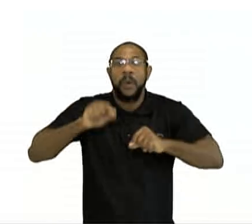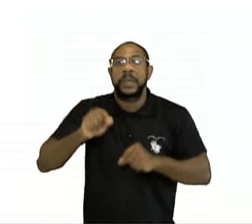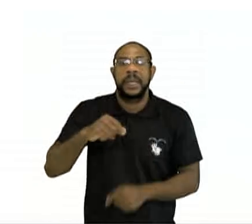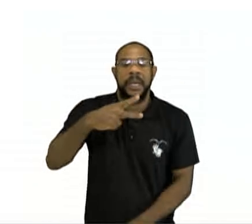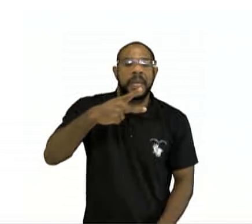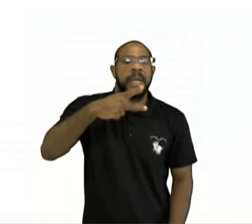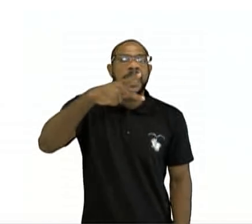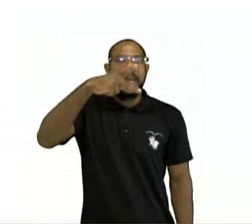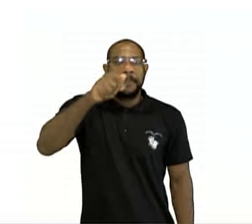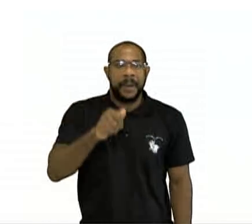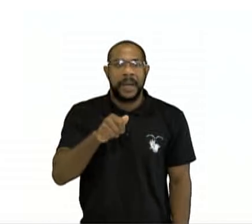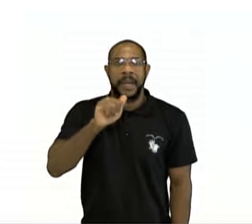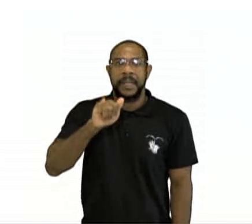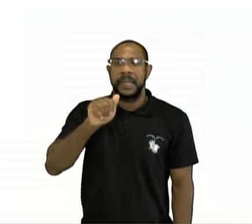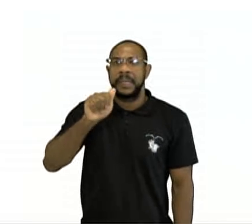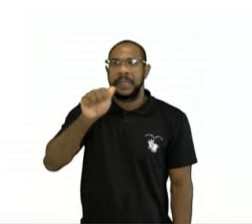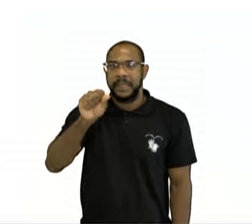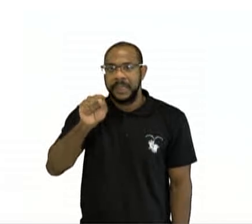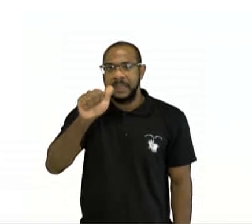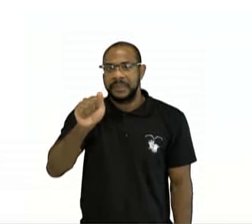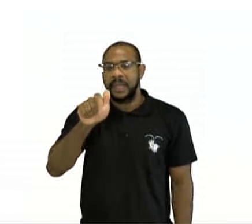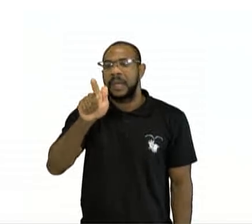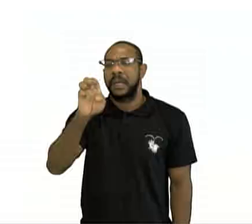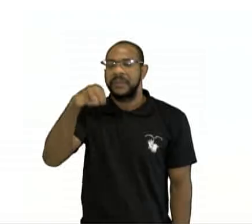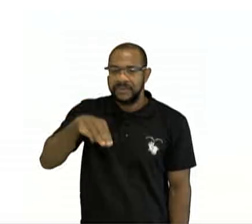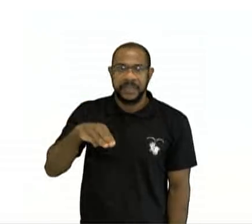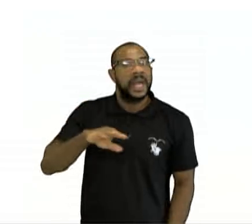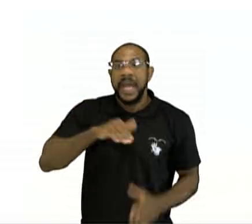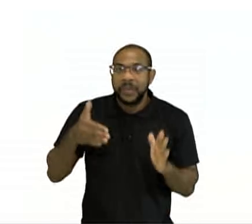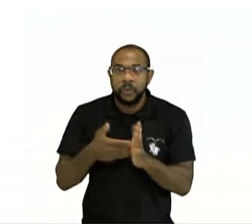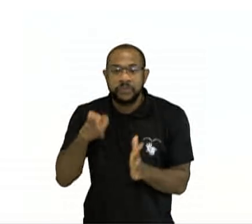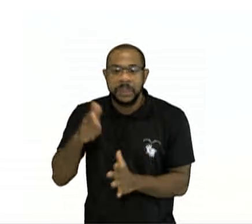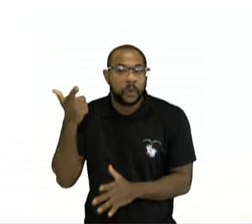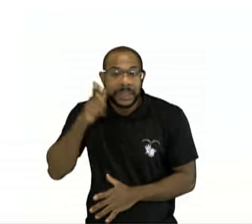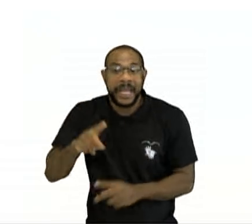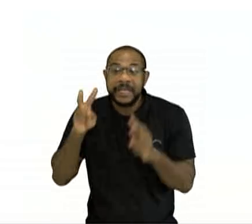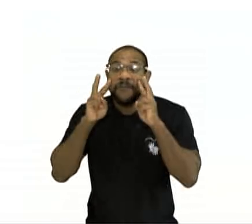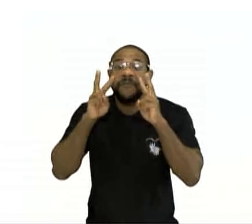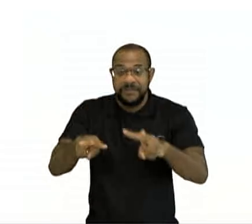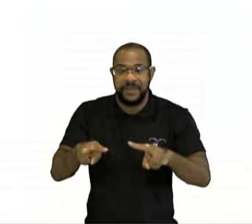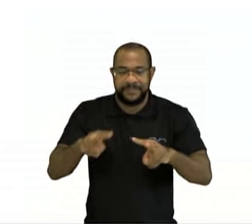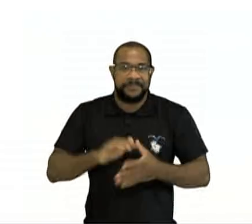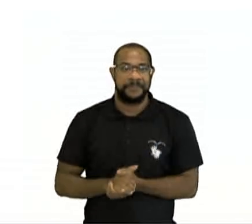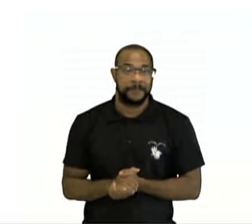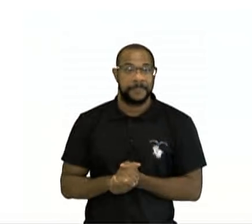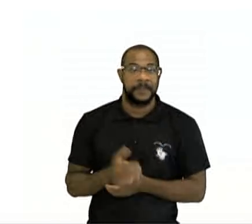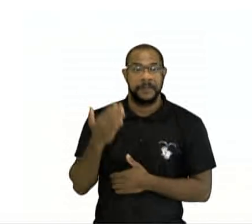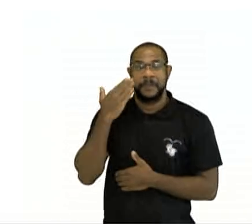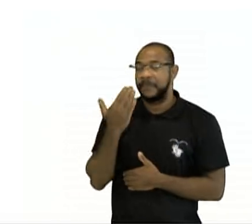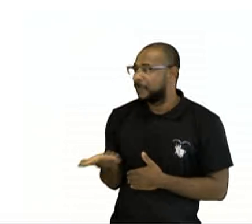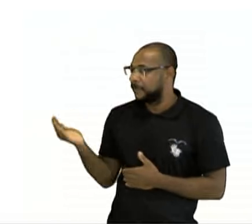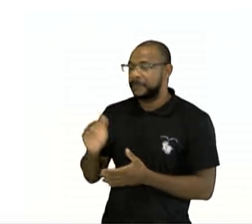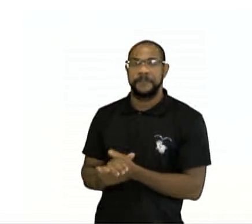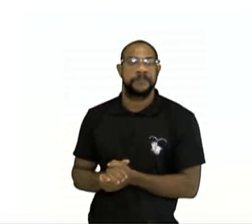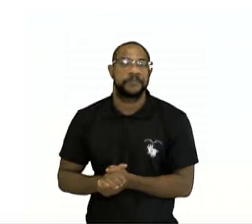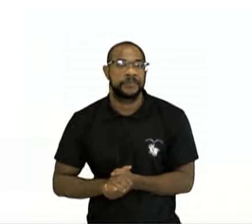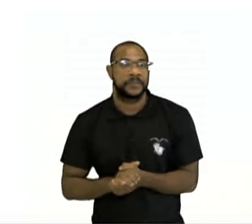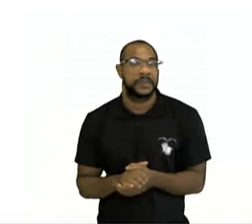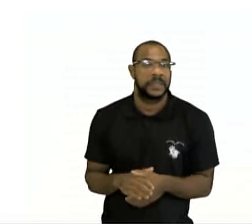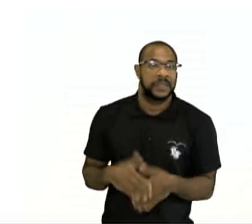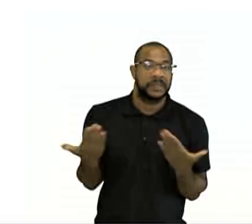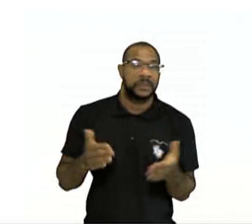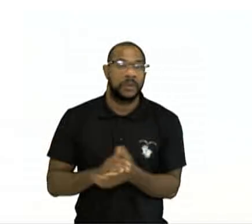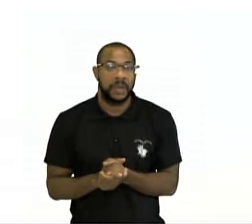paisagem, tudo que eu consigo ver num determinado momento, certo? A análise da paisagem permite a gente